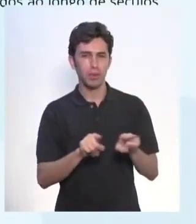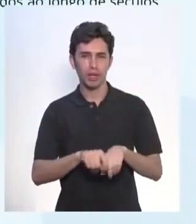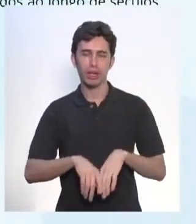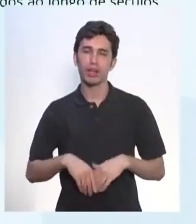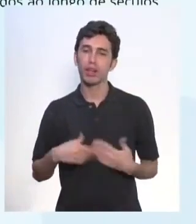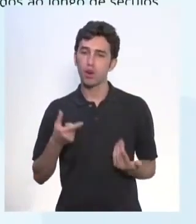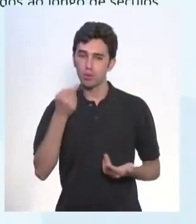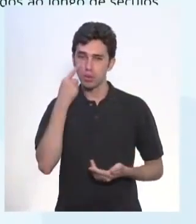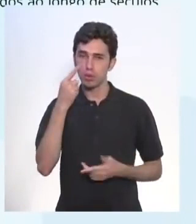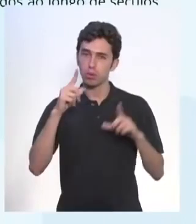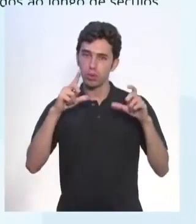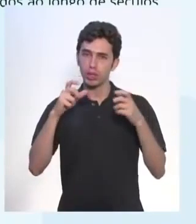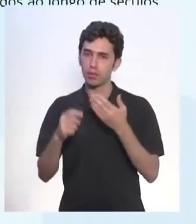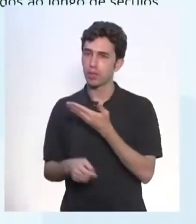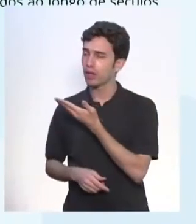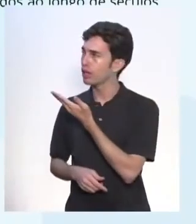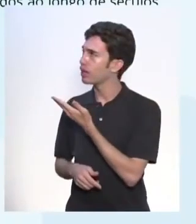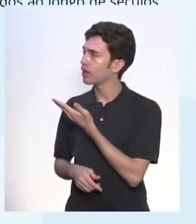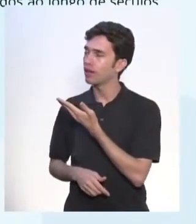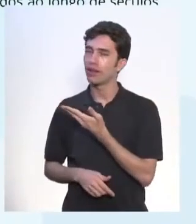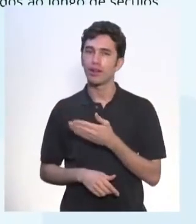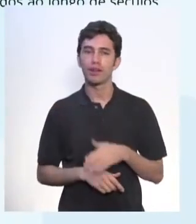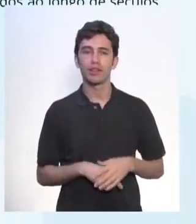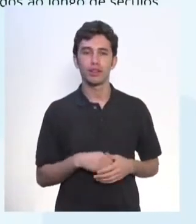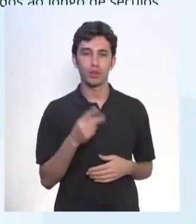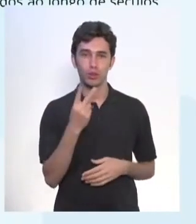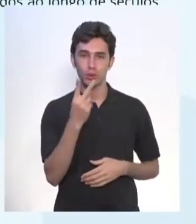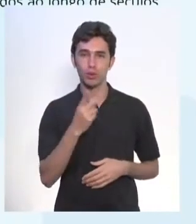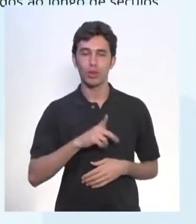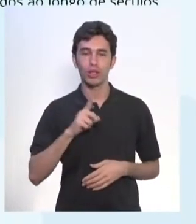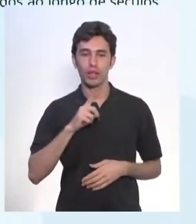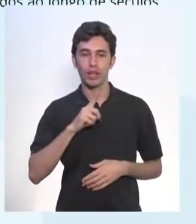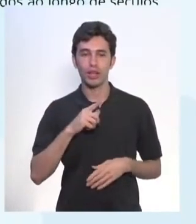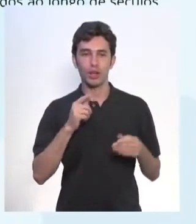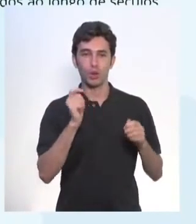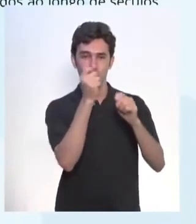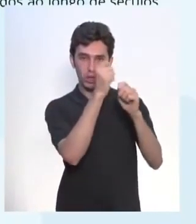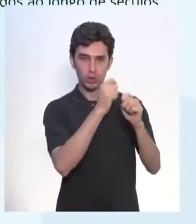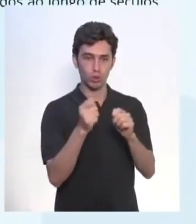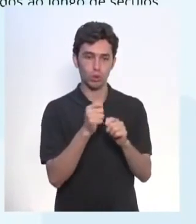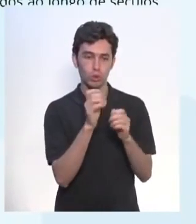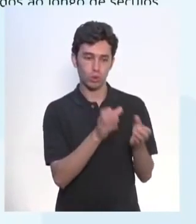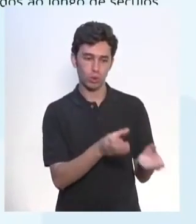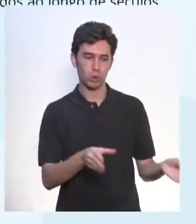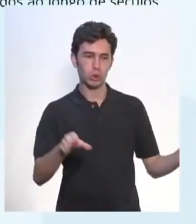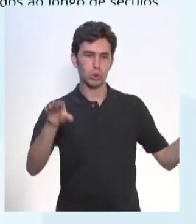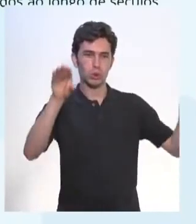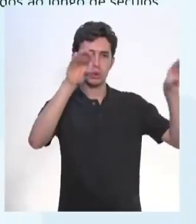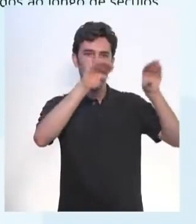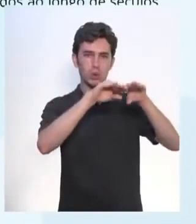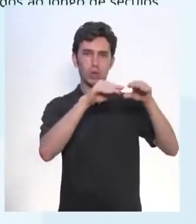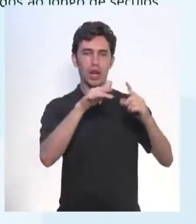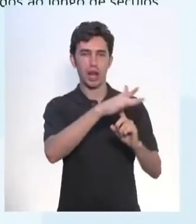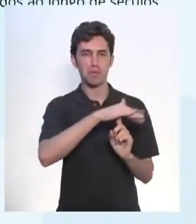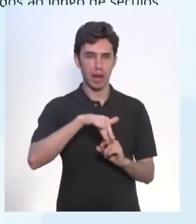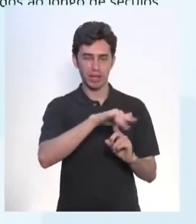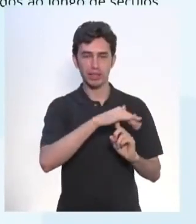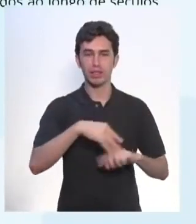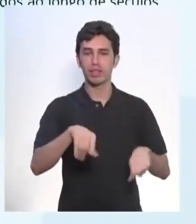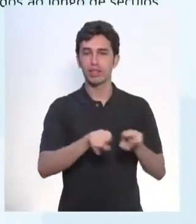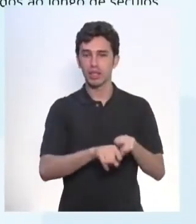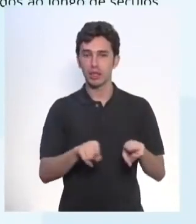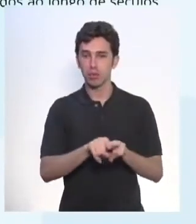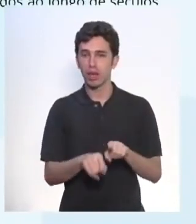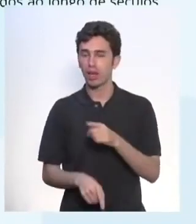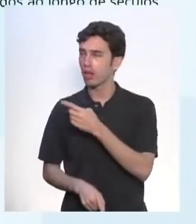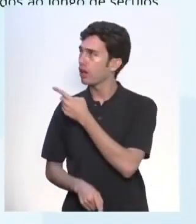observar aí nessas imagens, né? Ó, nós temos aí um exemplo de uma escultura numa praça pública, né? E nós temos também o exemplo